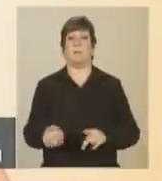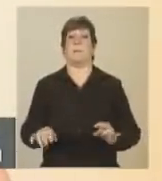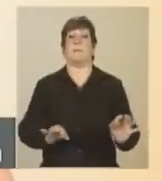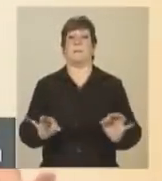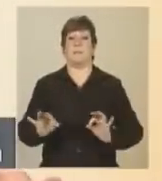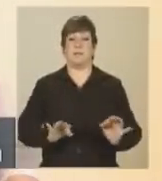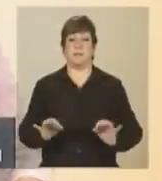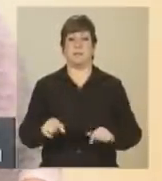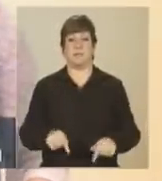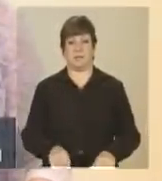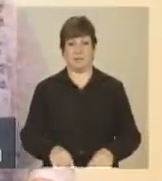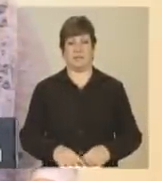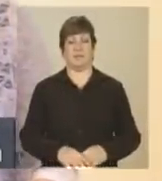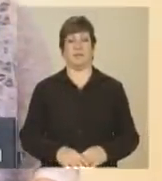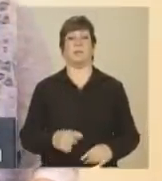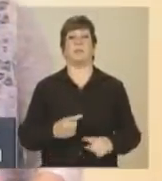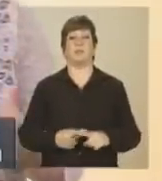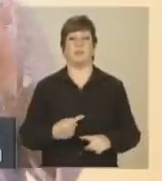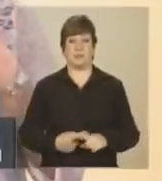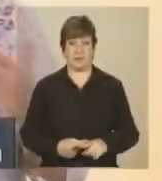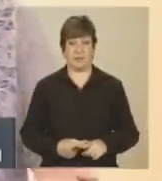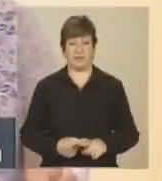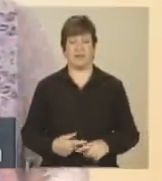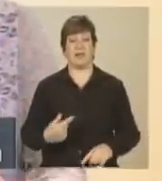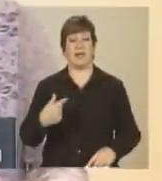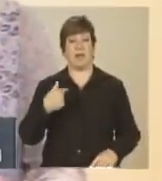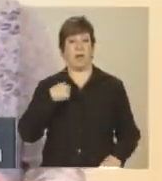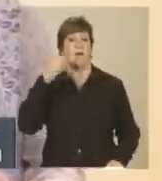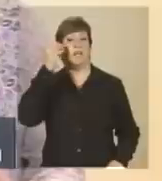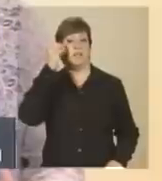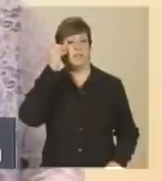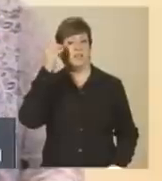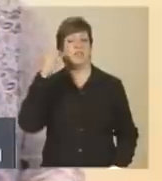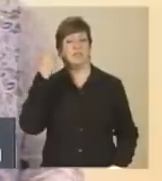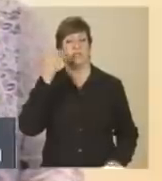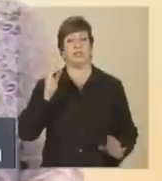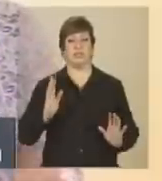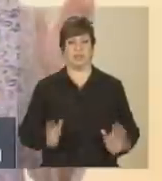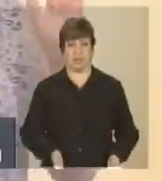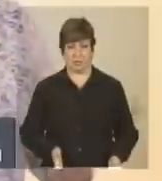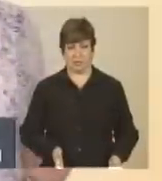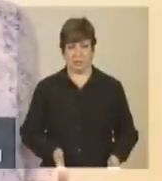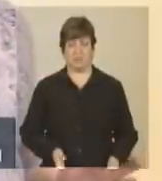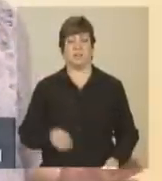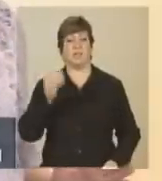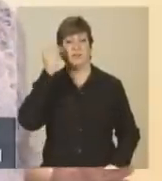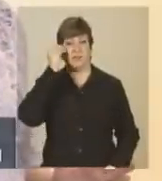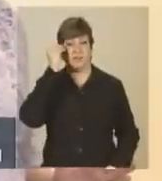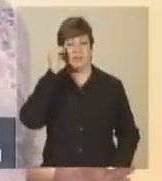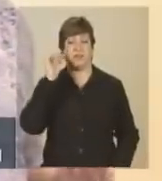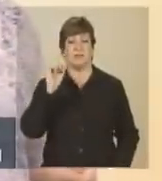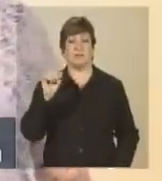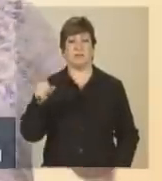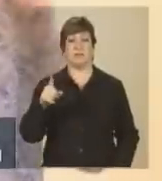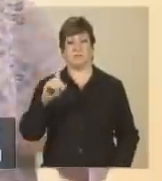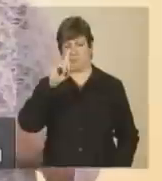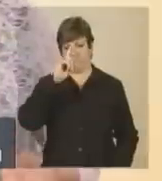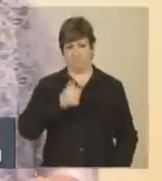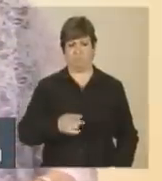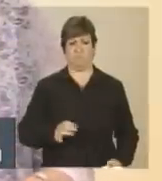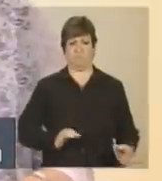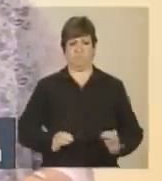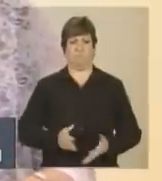planejamento aqui. Porque eu assisti à determinação do presidente Lula